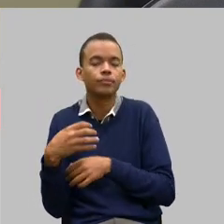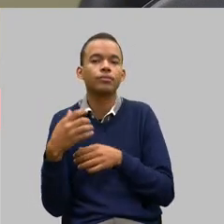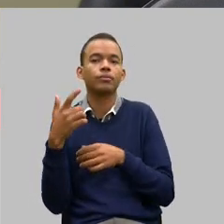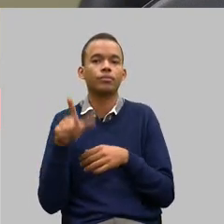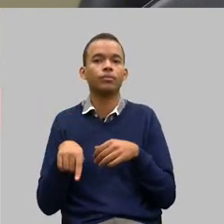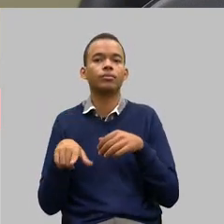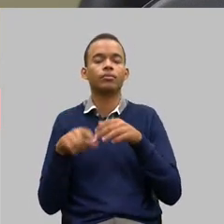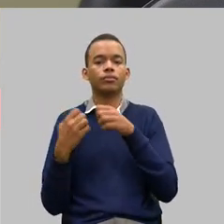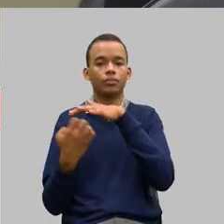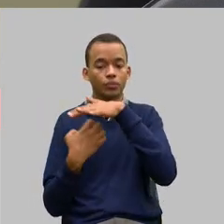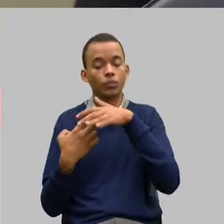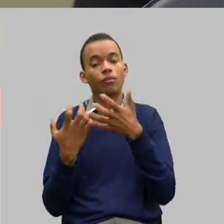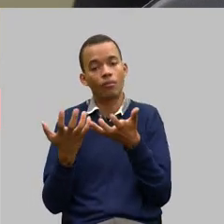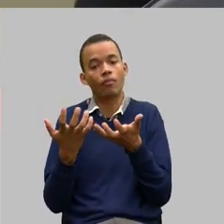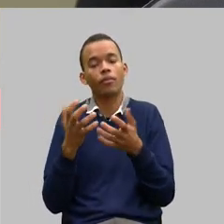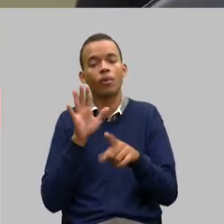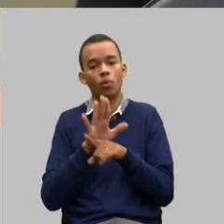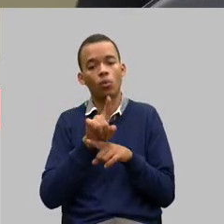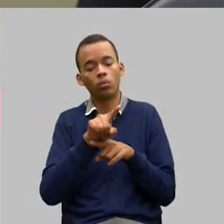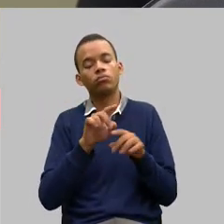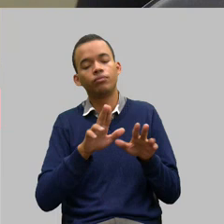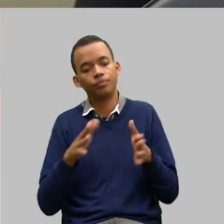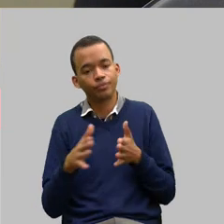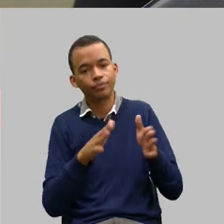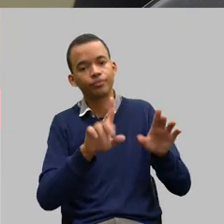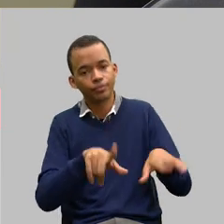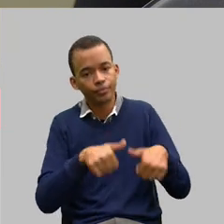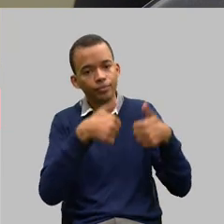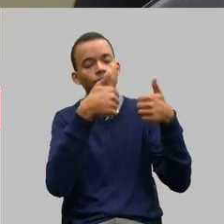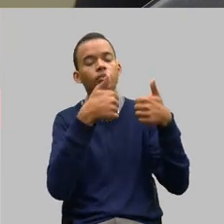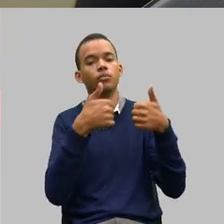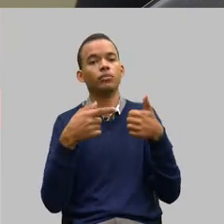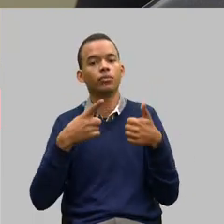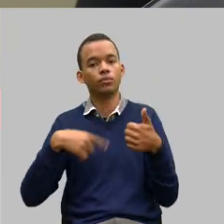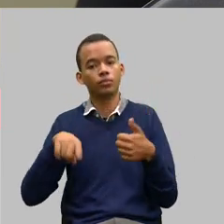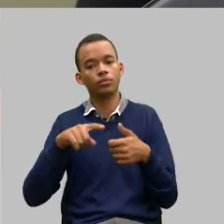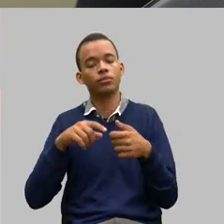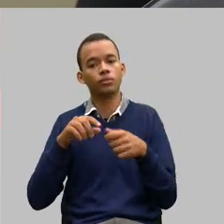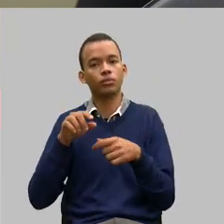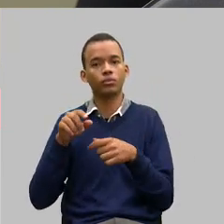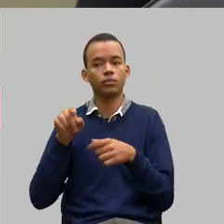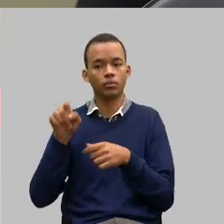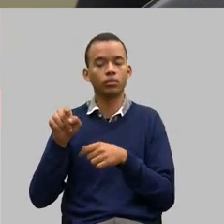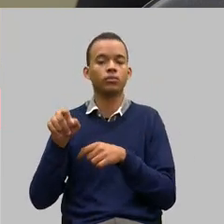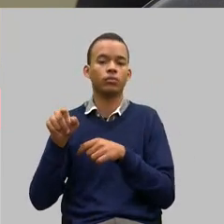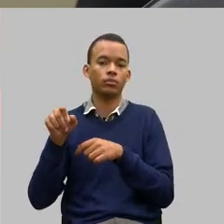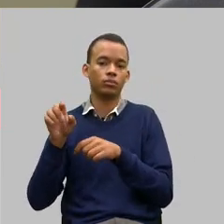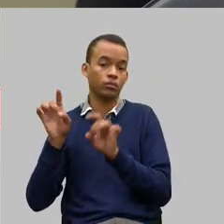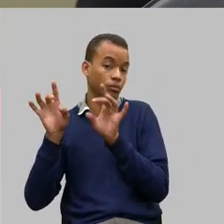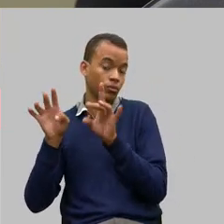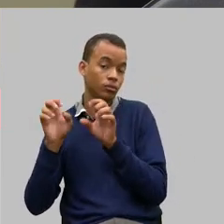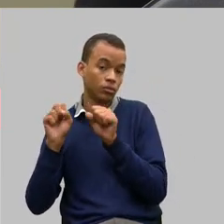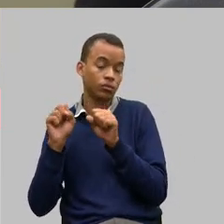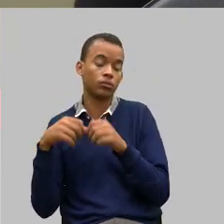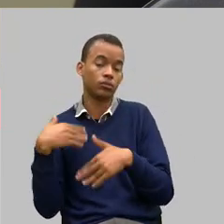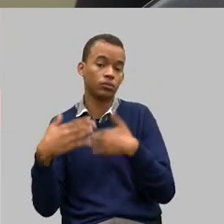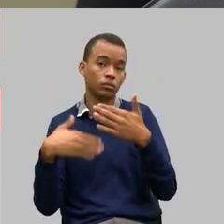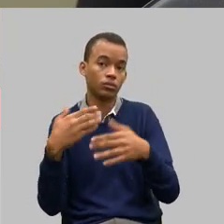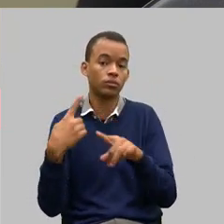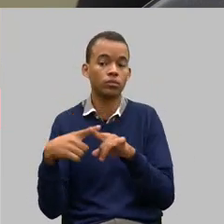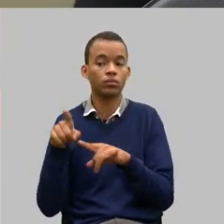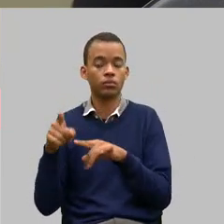busc essa inovação dando a elas também uma condição privilegiada na celeridade de seus processos porque se elas